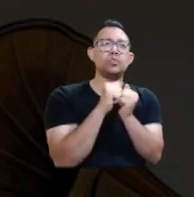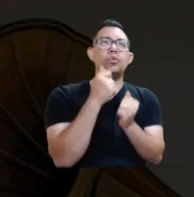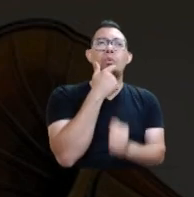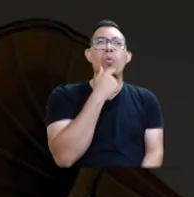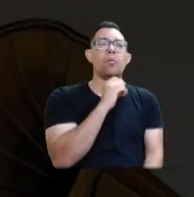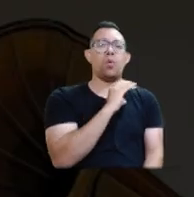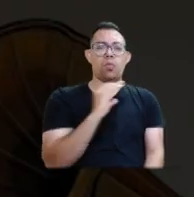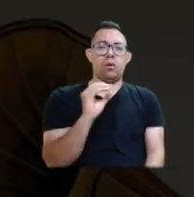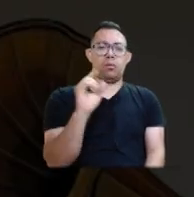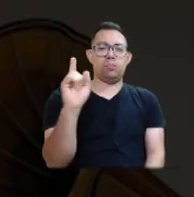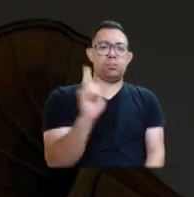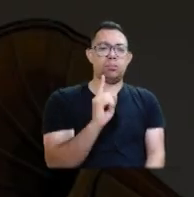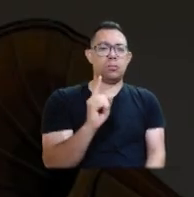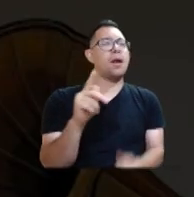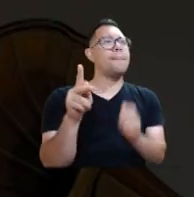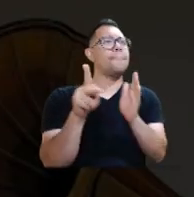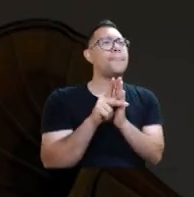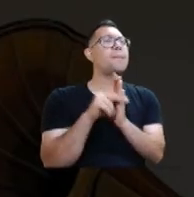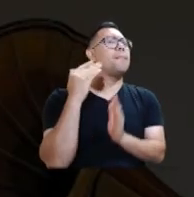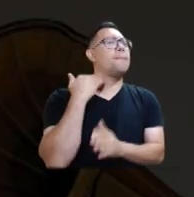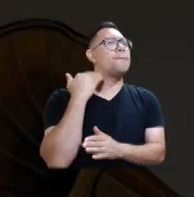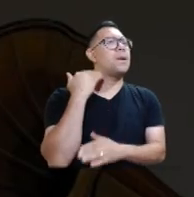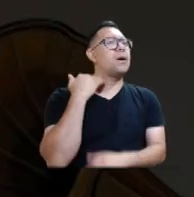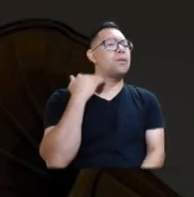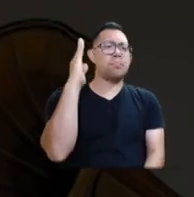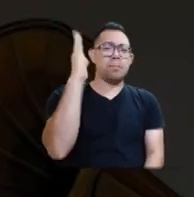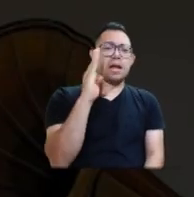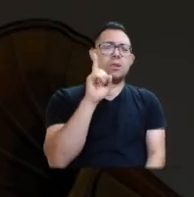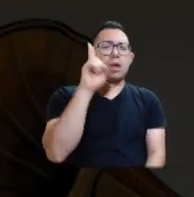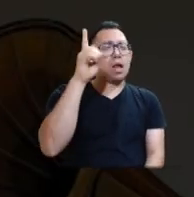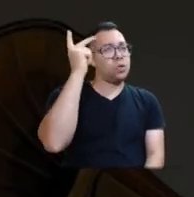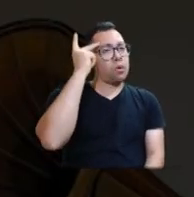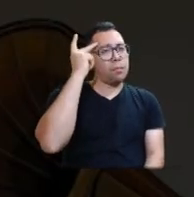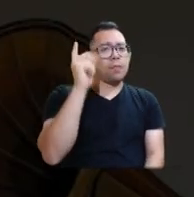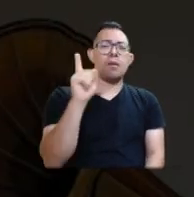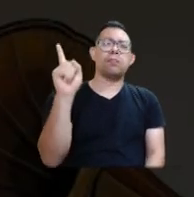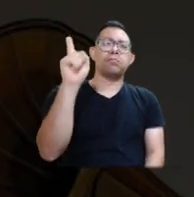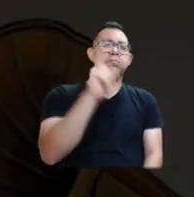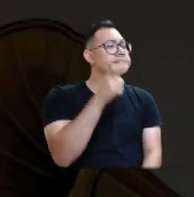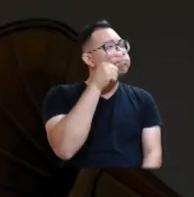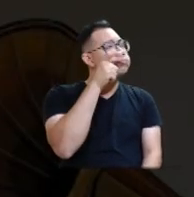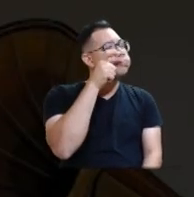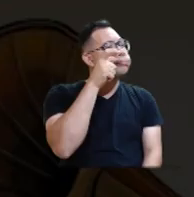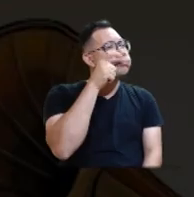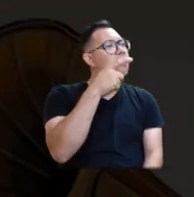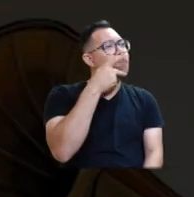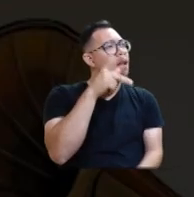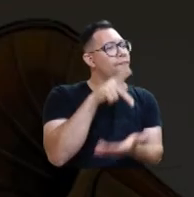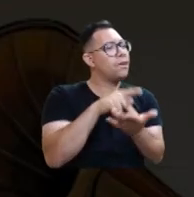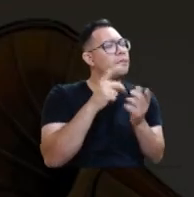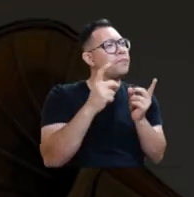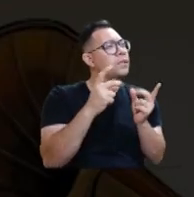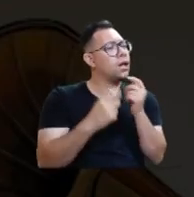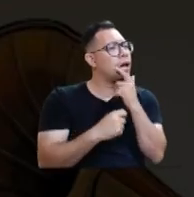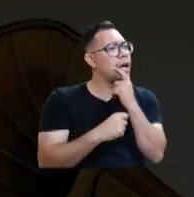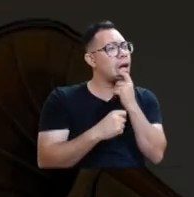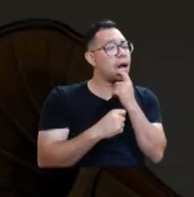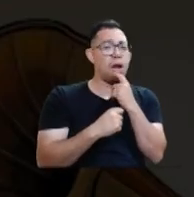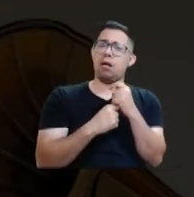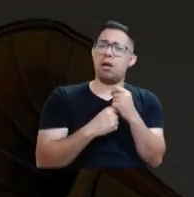o cunhado dele, que era gerente, não sei o quê, do Banco do Brasil em São Paulo. Ele falou, não, eu vim aqui para ver aquele negócio que você falou